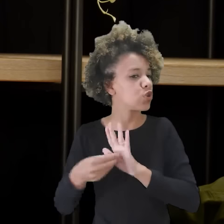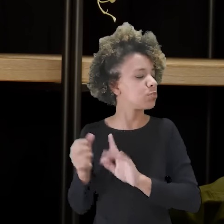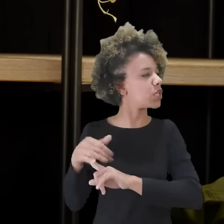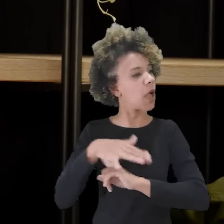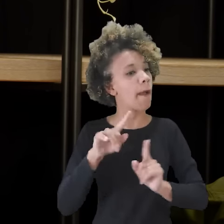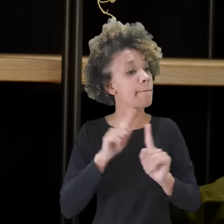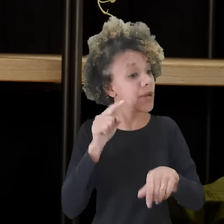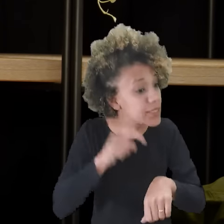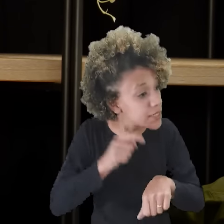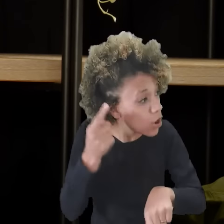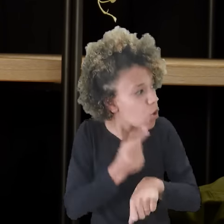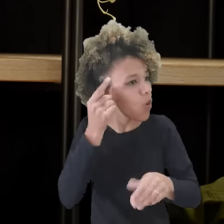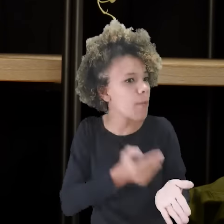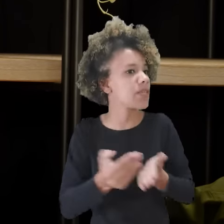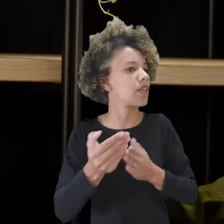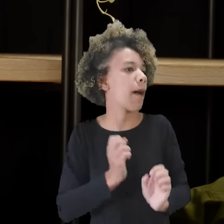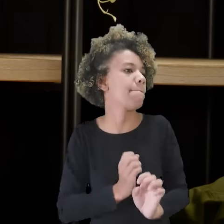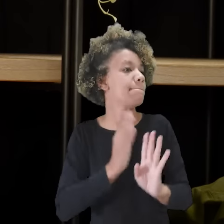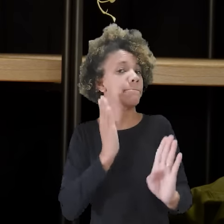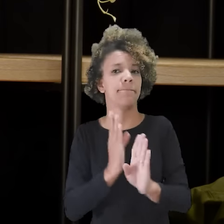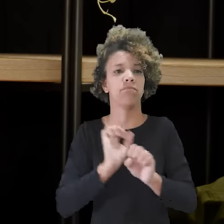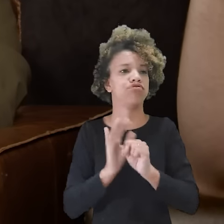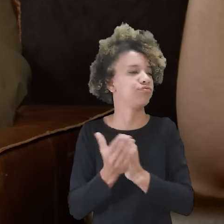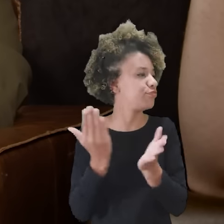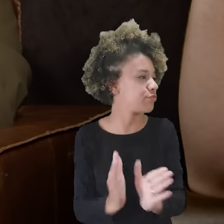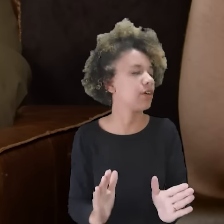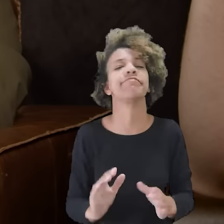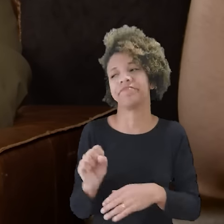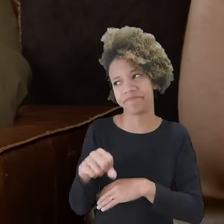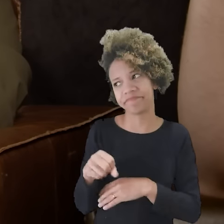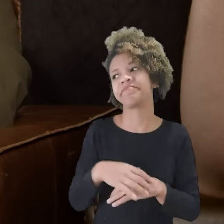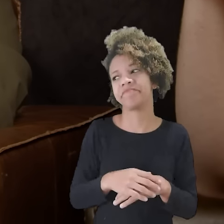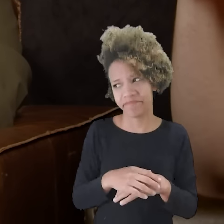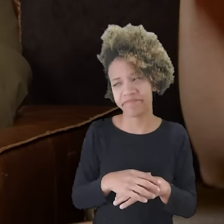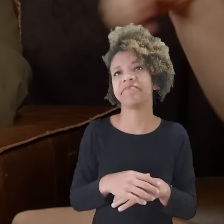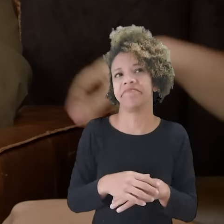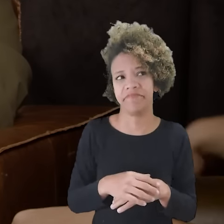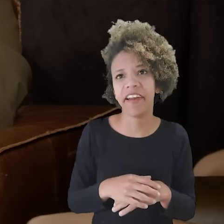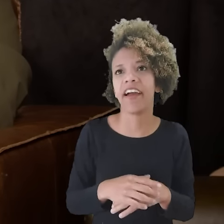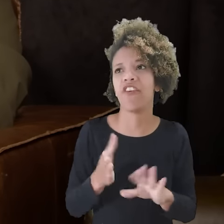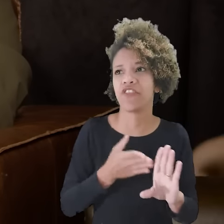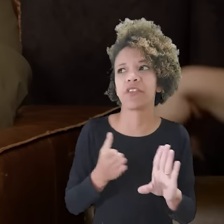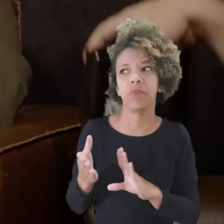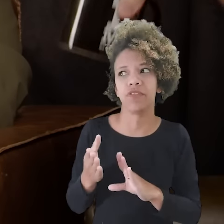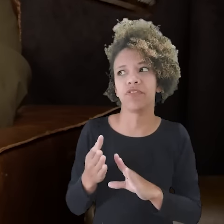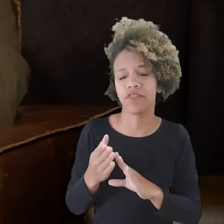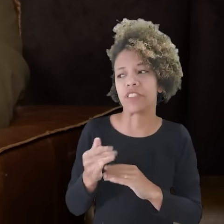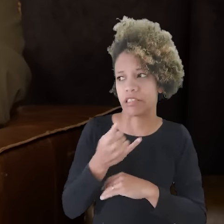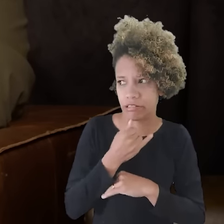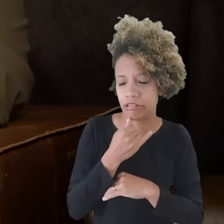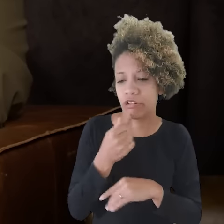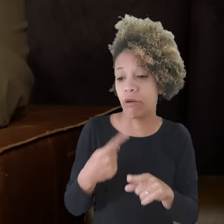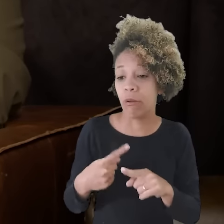e na hora que você ia começar a bombar a pandemia ferrou você foi a Essa época foi uma chateação na